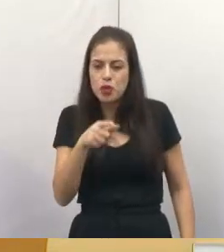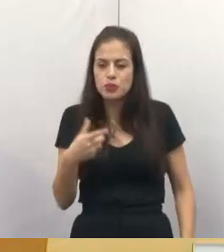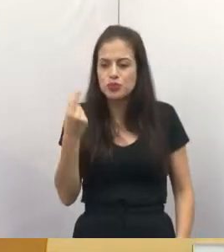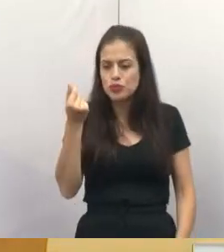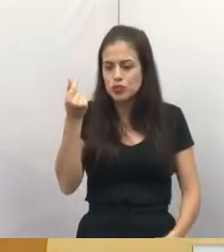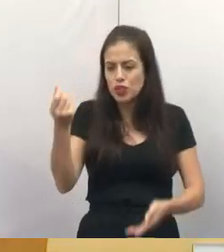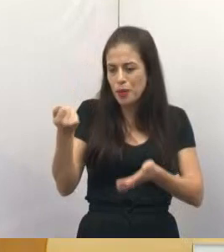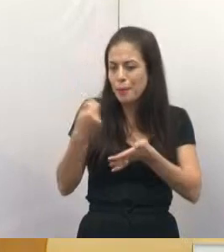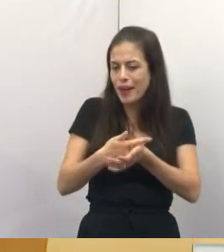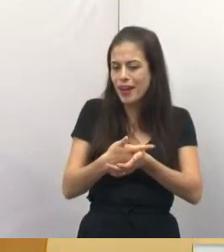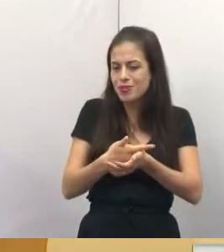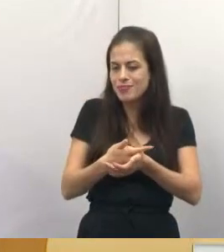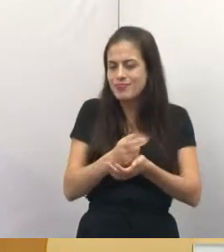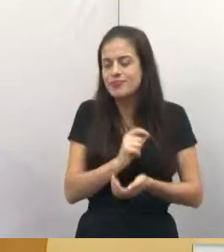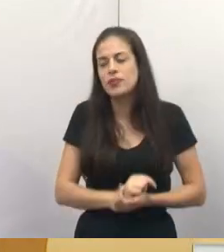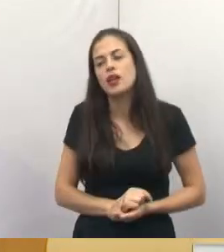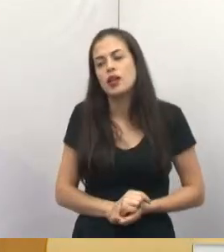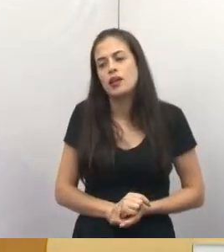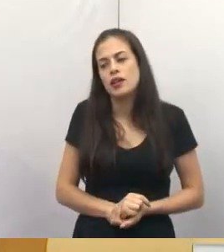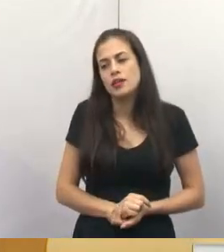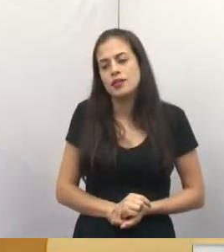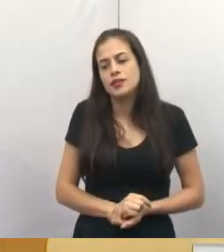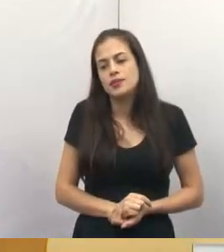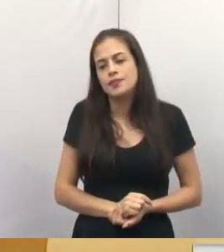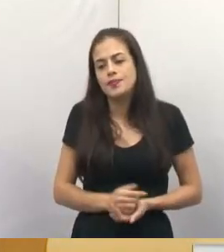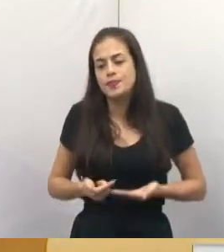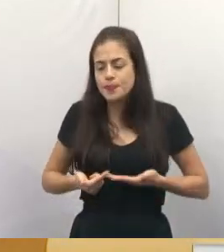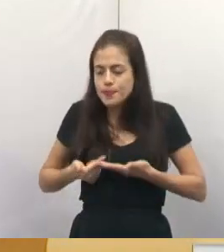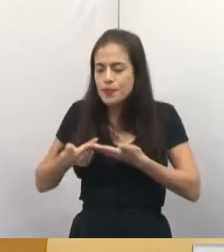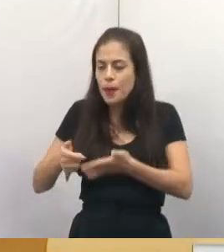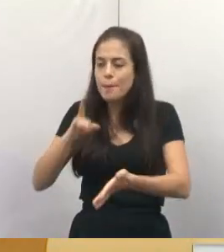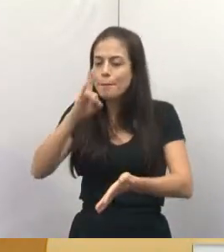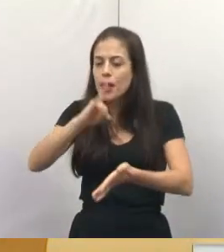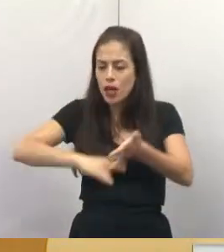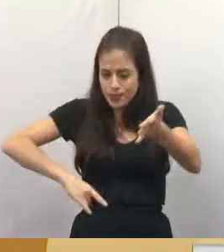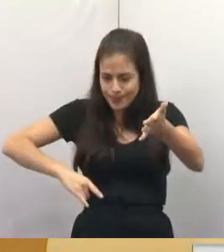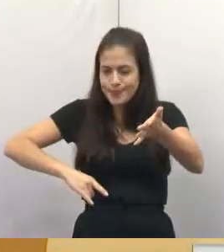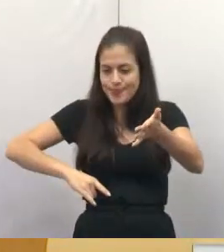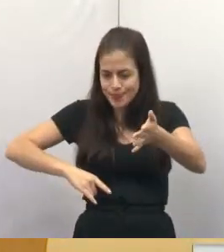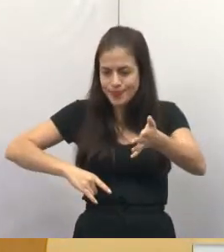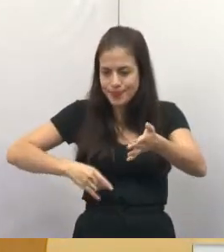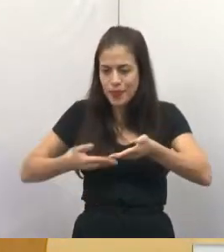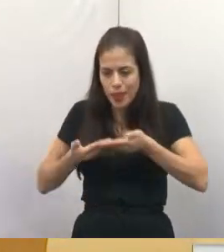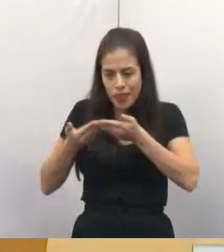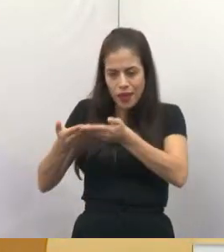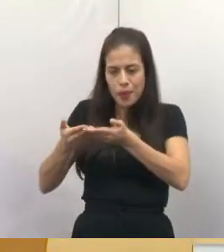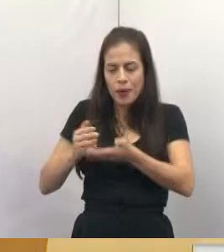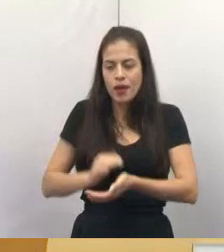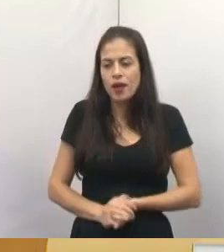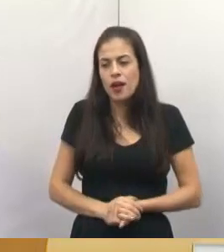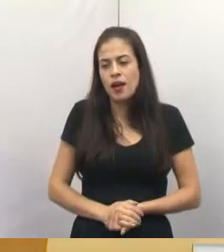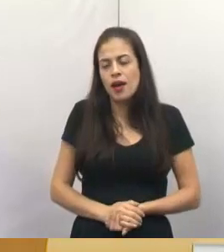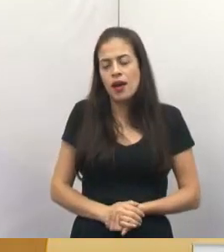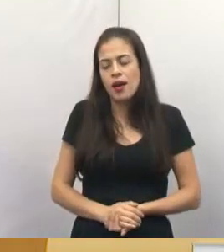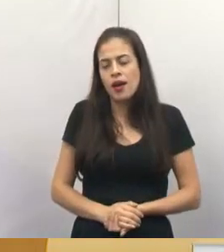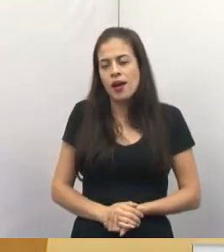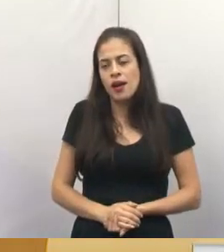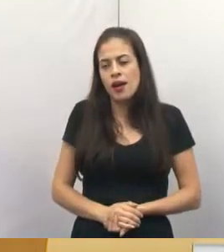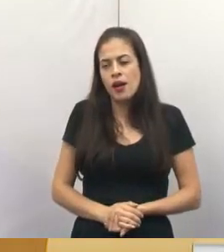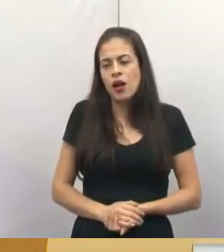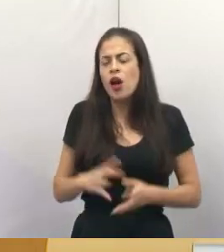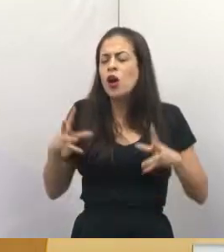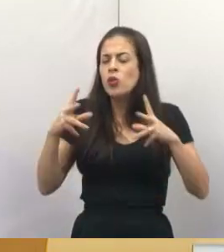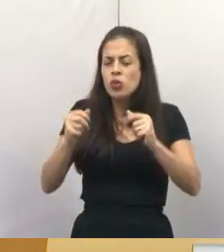você quitou aquele tributo e vai conseguir emitir essas certidões para o munícipe. Então, tudo que a gente